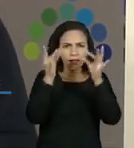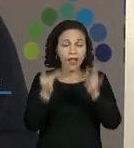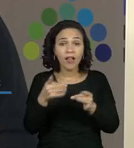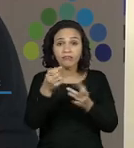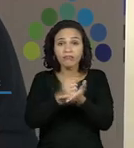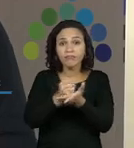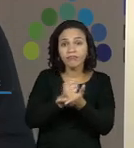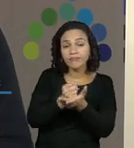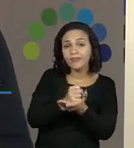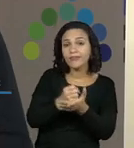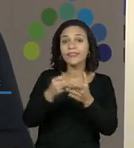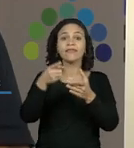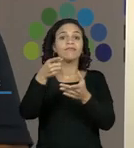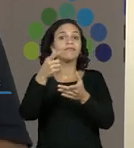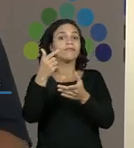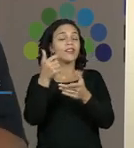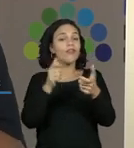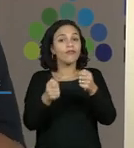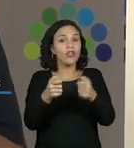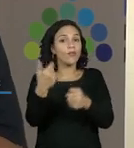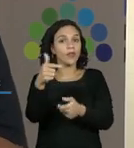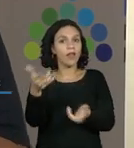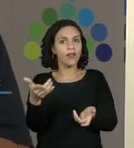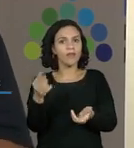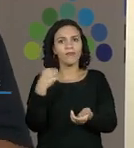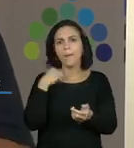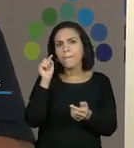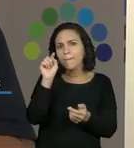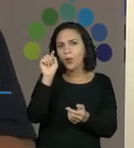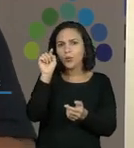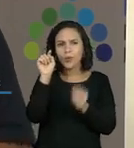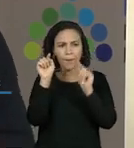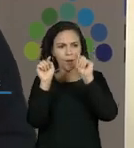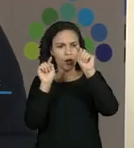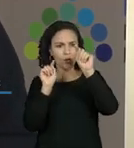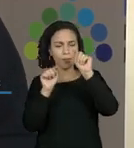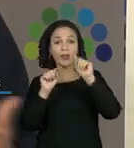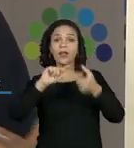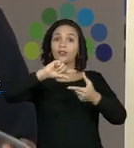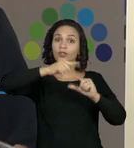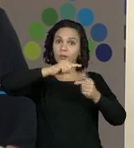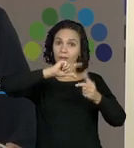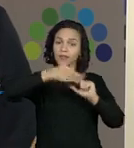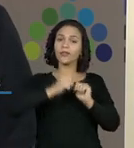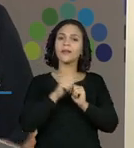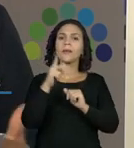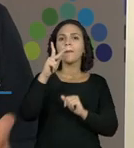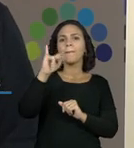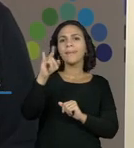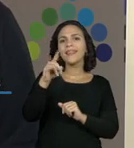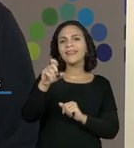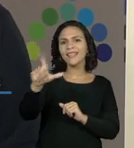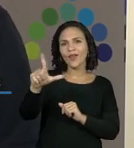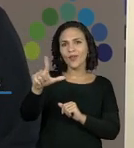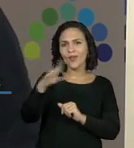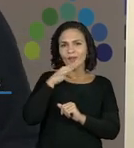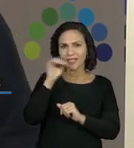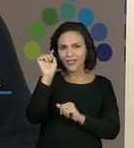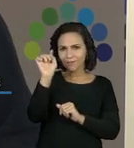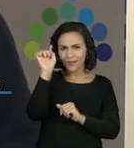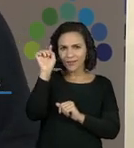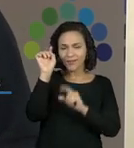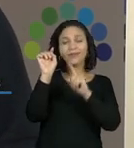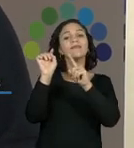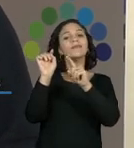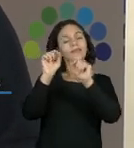videogame. Tudo começou assim, com pontinhos numa tela, geometria. Pixel, aquela palavra pixel, já ouviram falar? Um